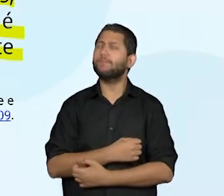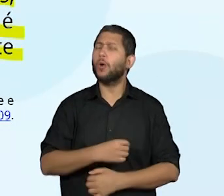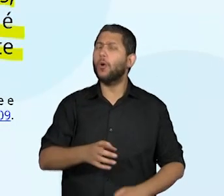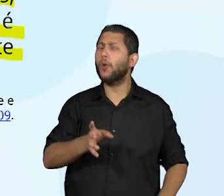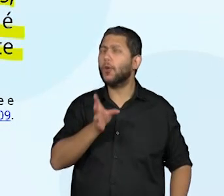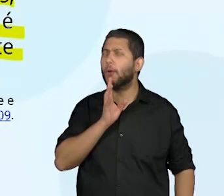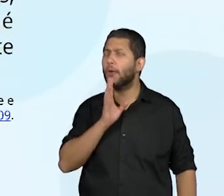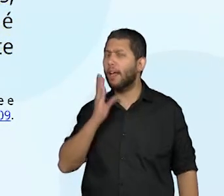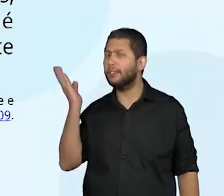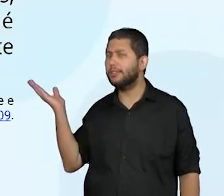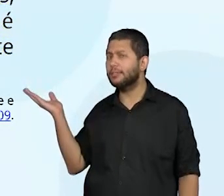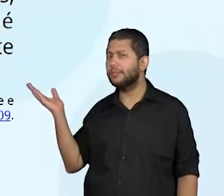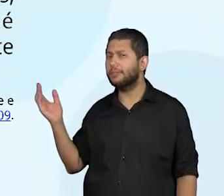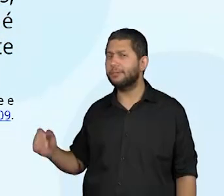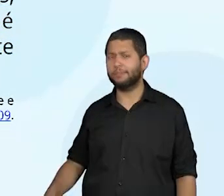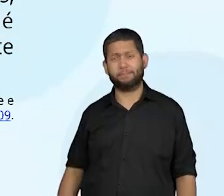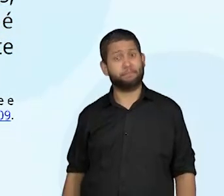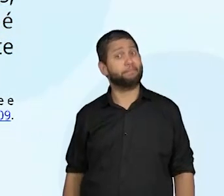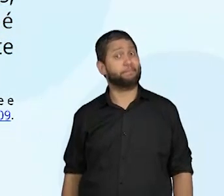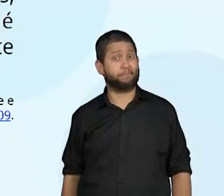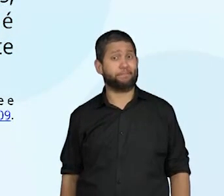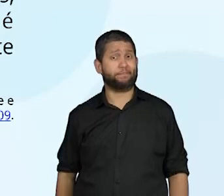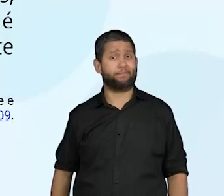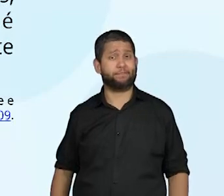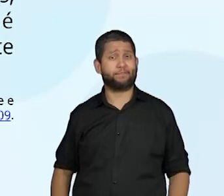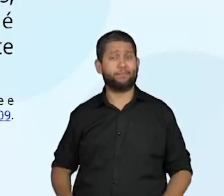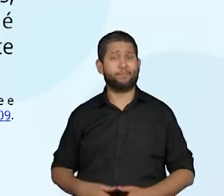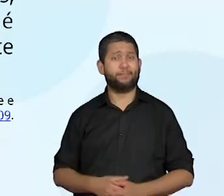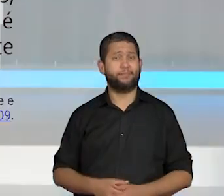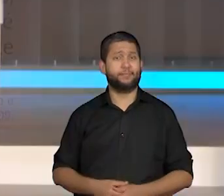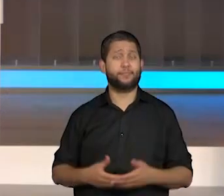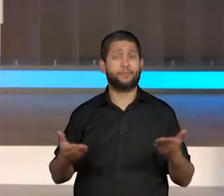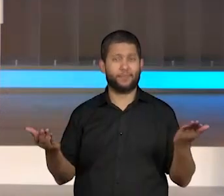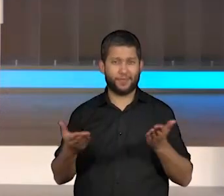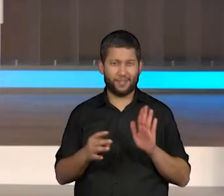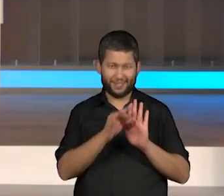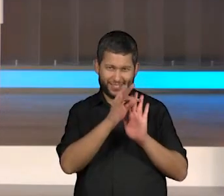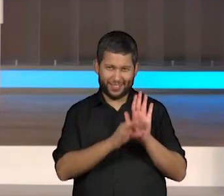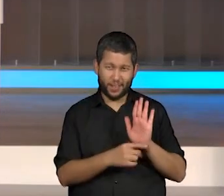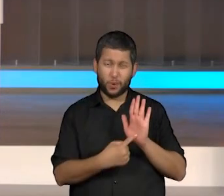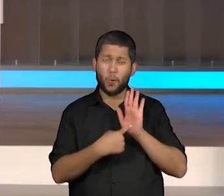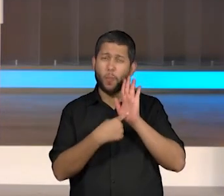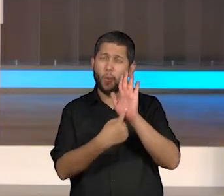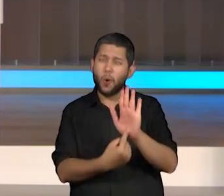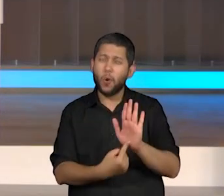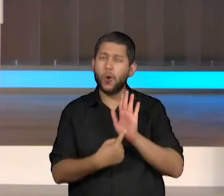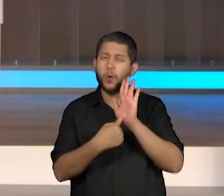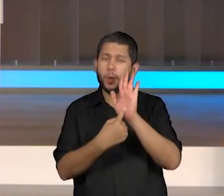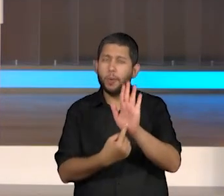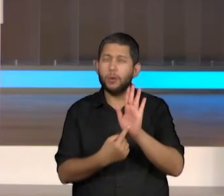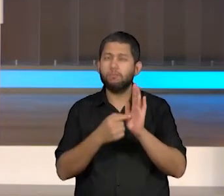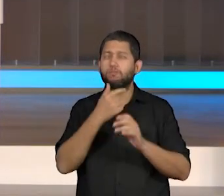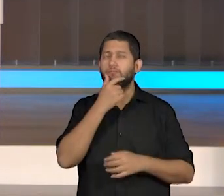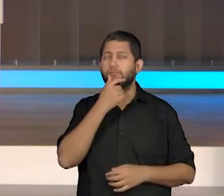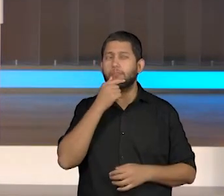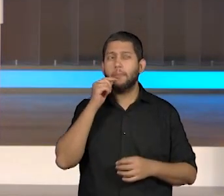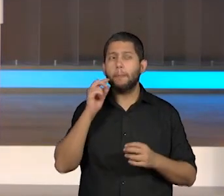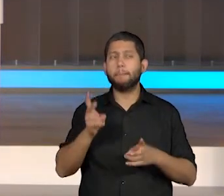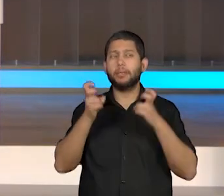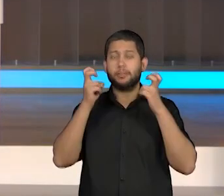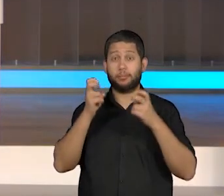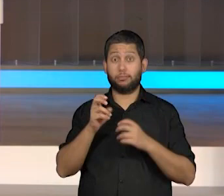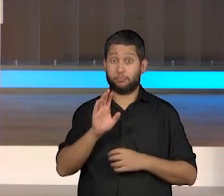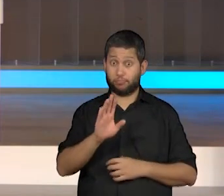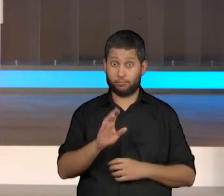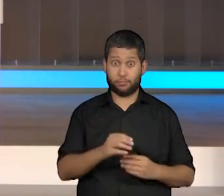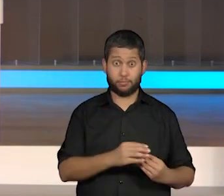de fotossíntese? Bom, aqui no texto, a gente está percebendo, por exemplo, que para a